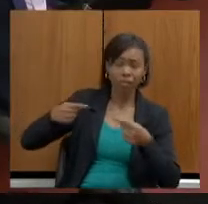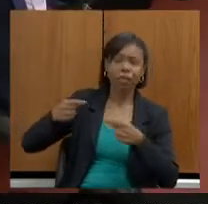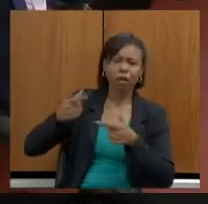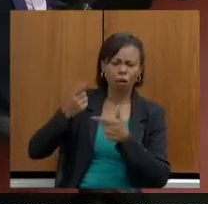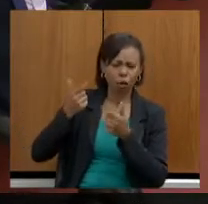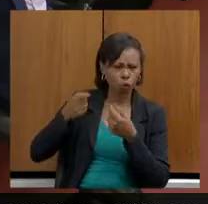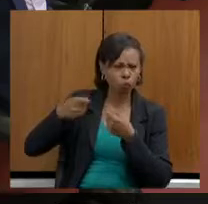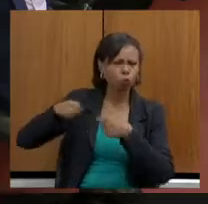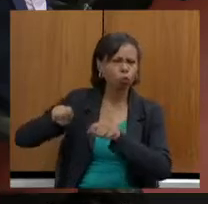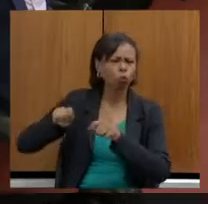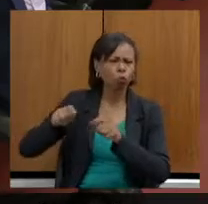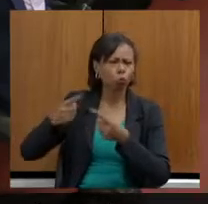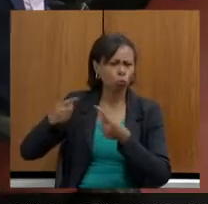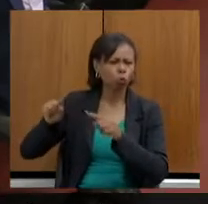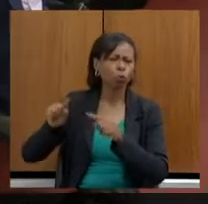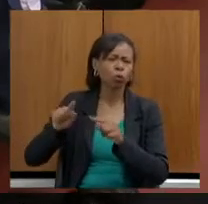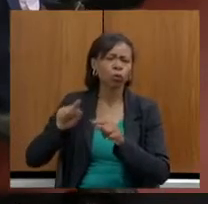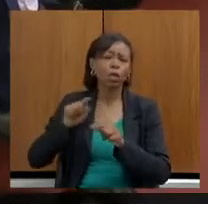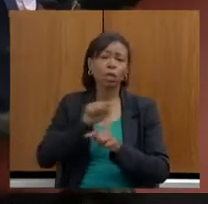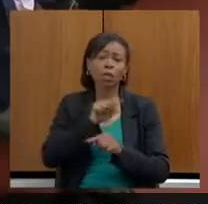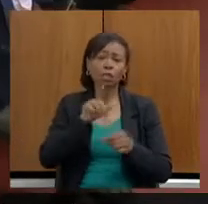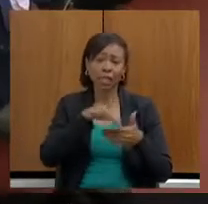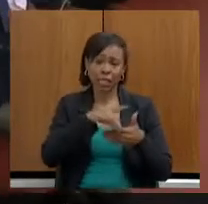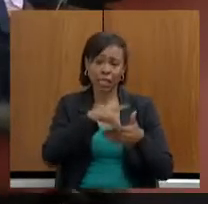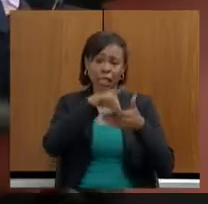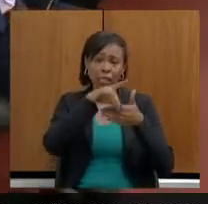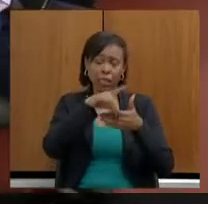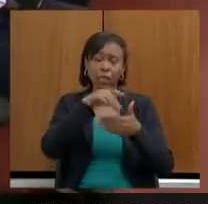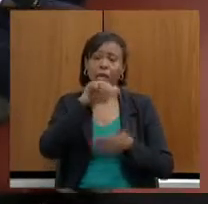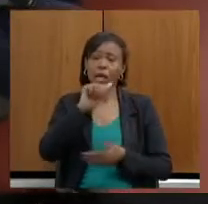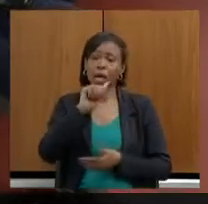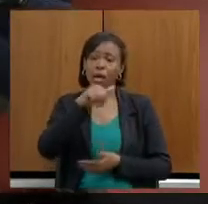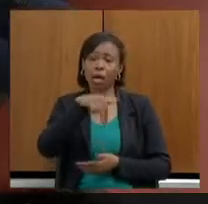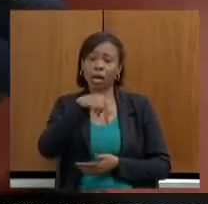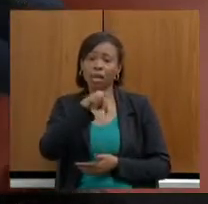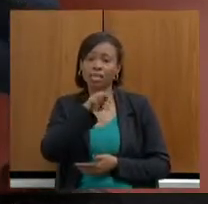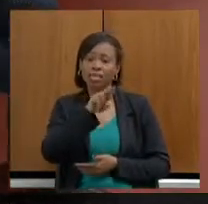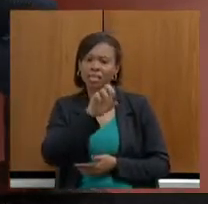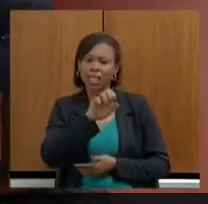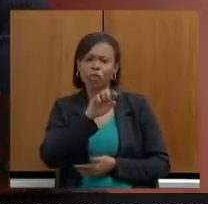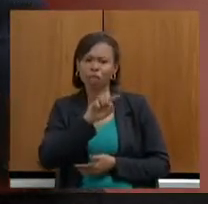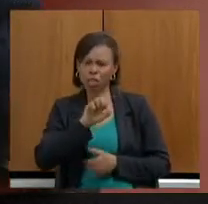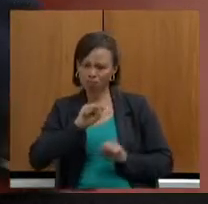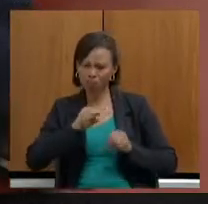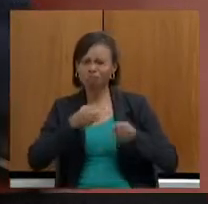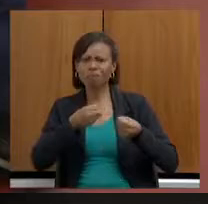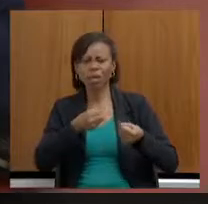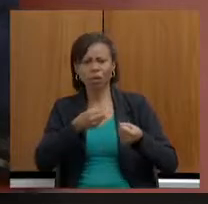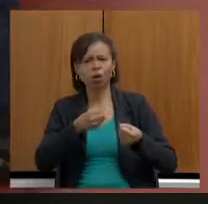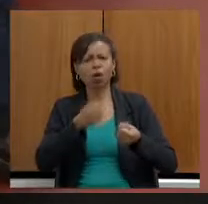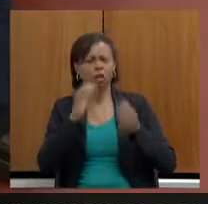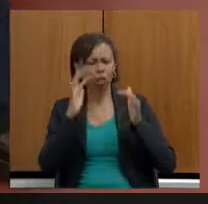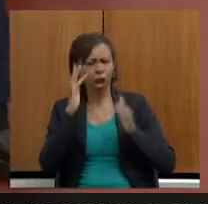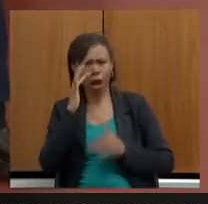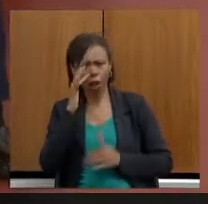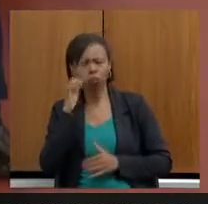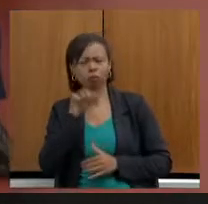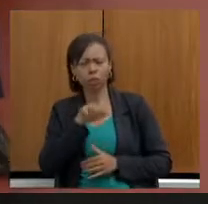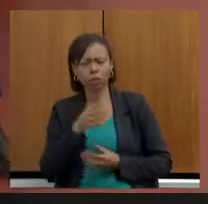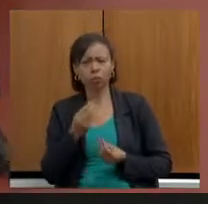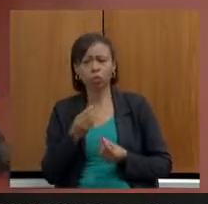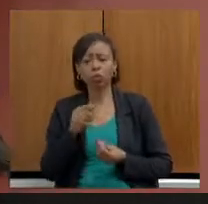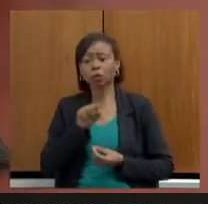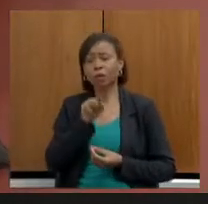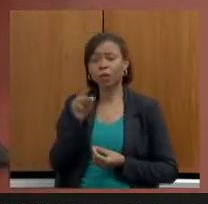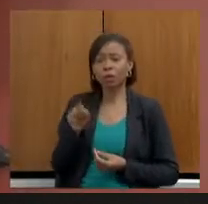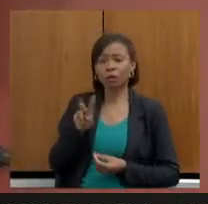atentos para isso viu Andreia te admiro muito porque você é um grande defensor e nosso Líder